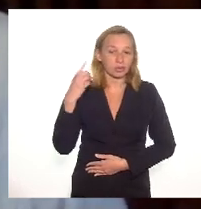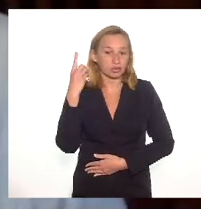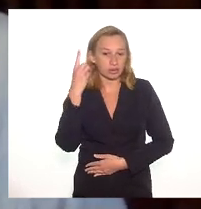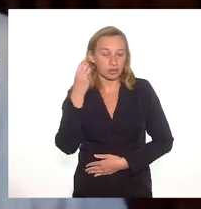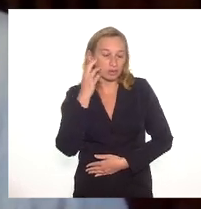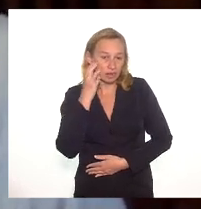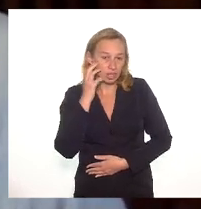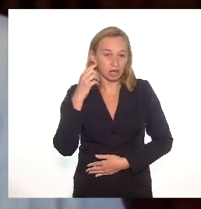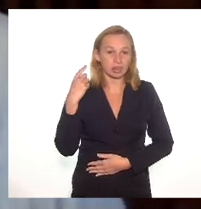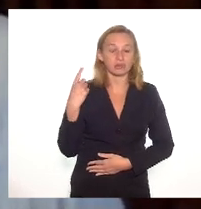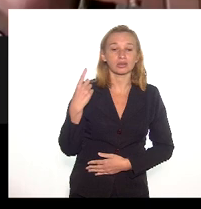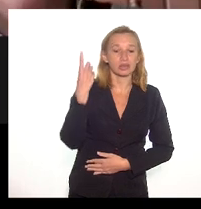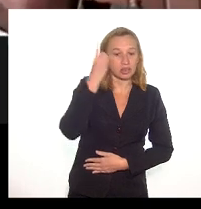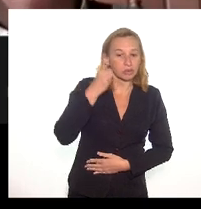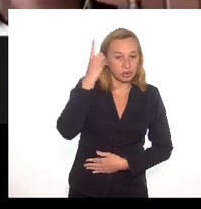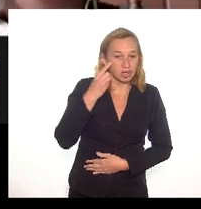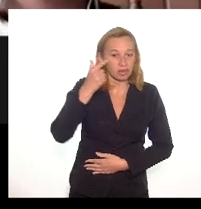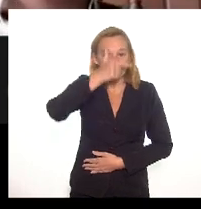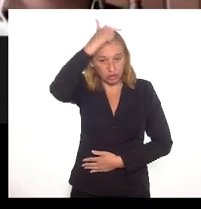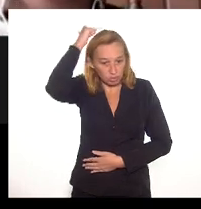Francisco, deputado Luiz Paulo.